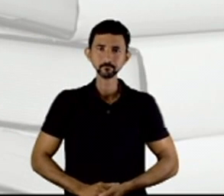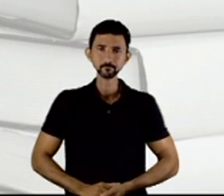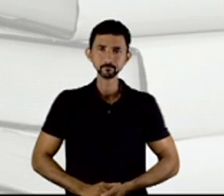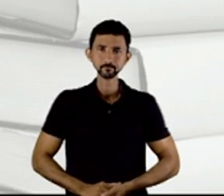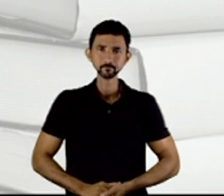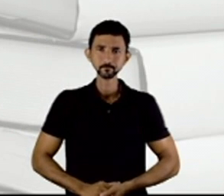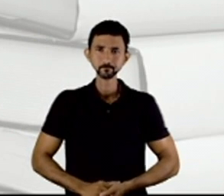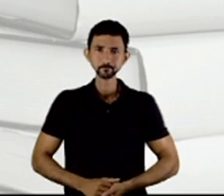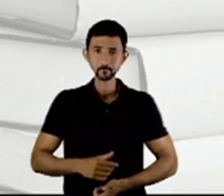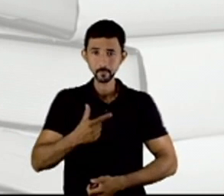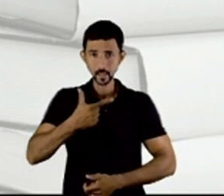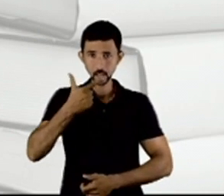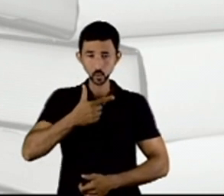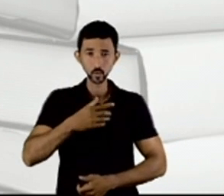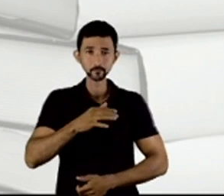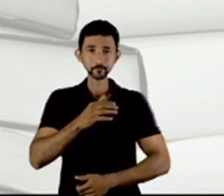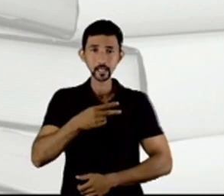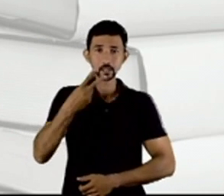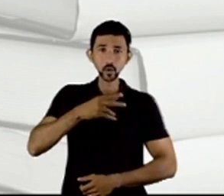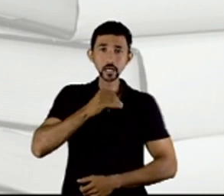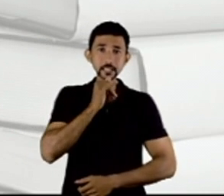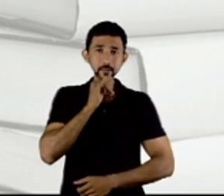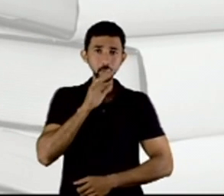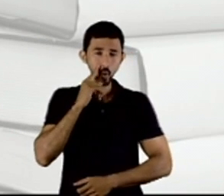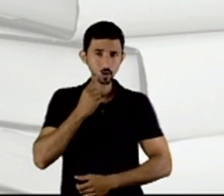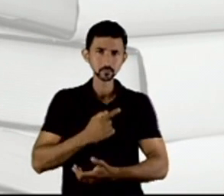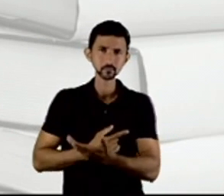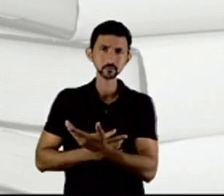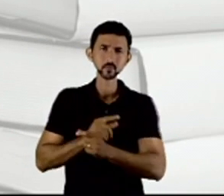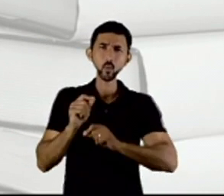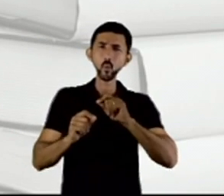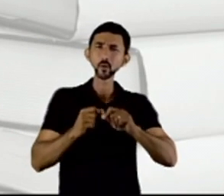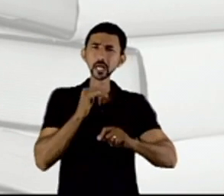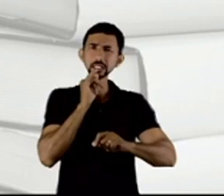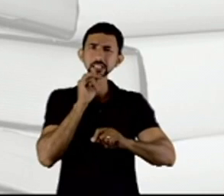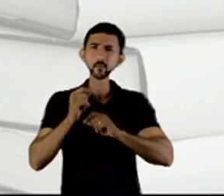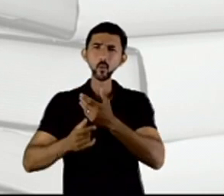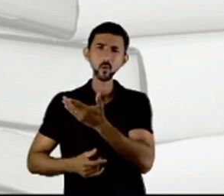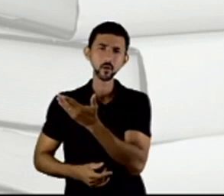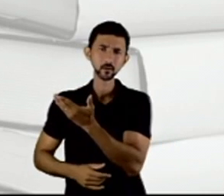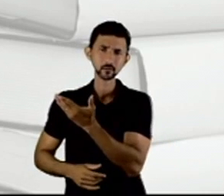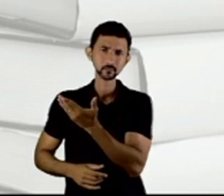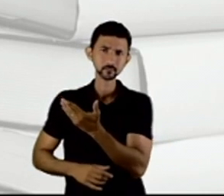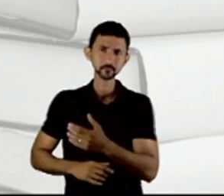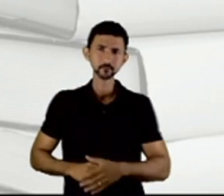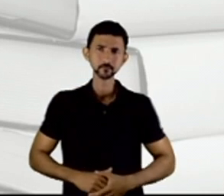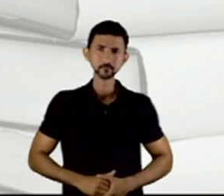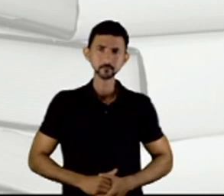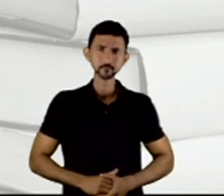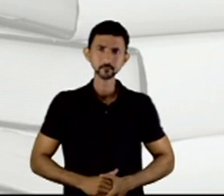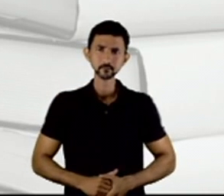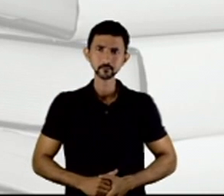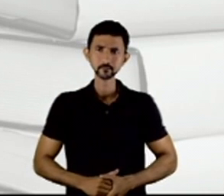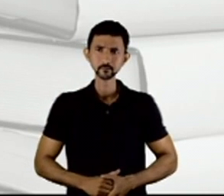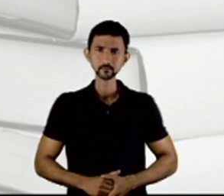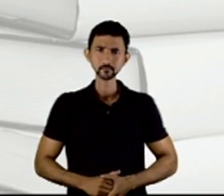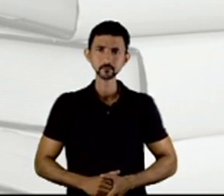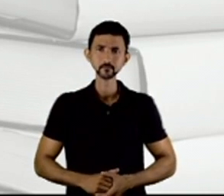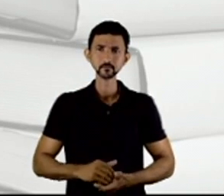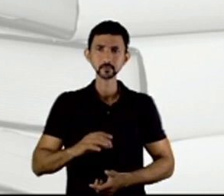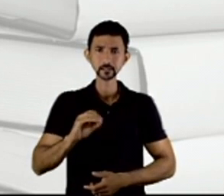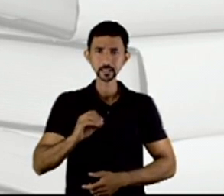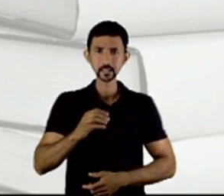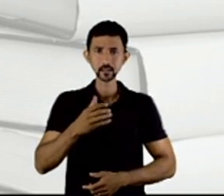No segundo exemplo, certo? Você vai perguntar, que segundo exemplo é esse? É esse aqui, ó.